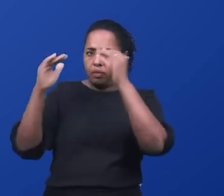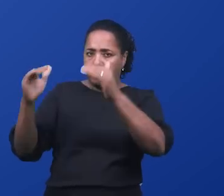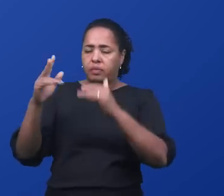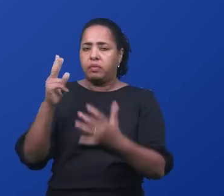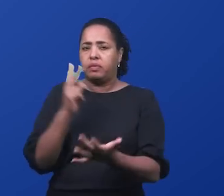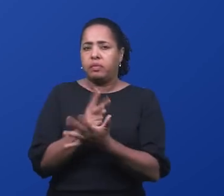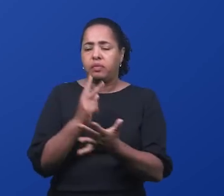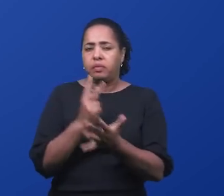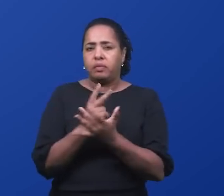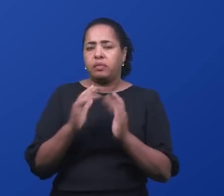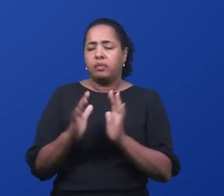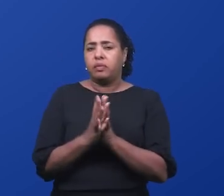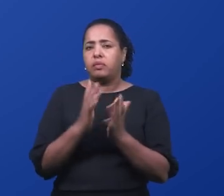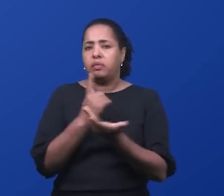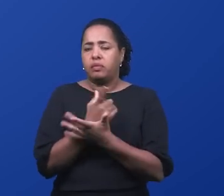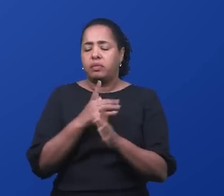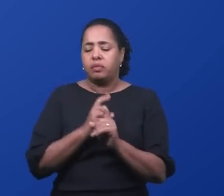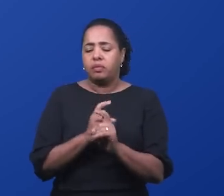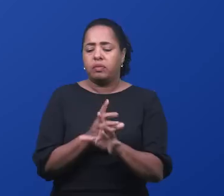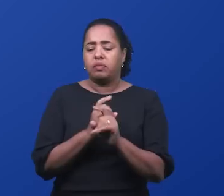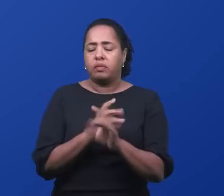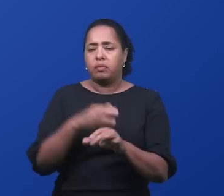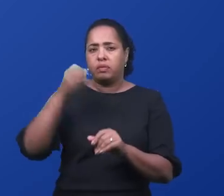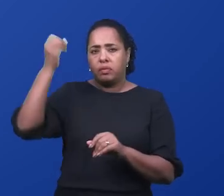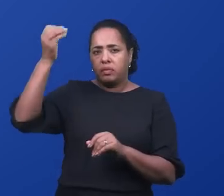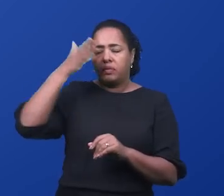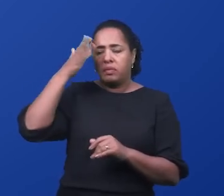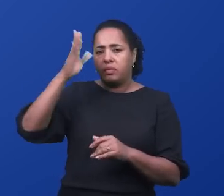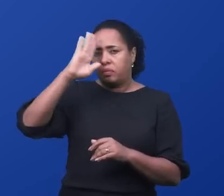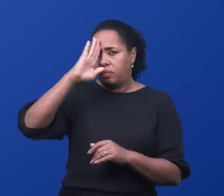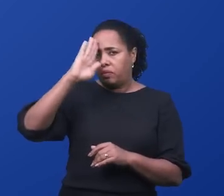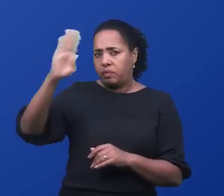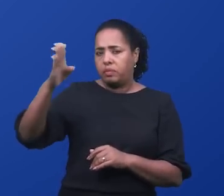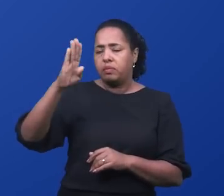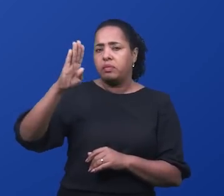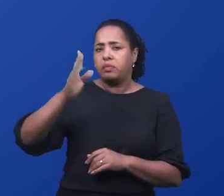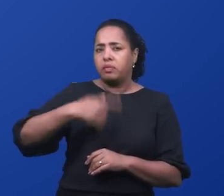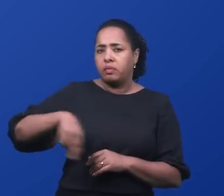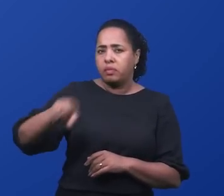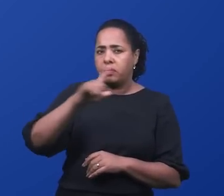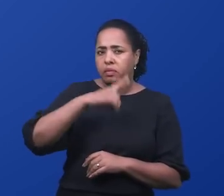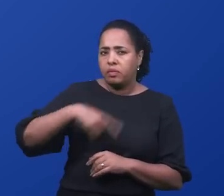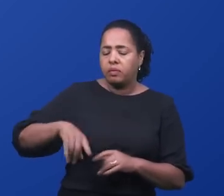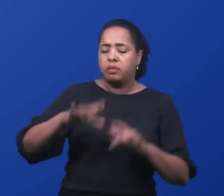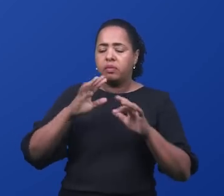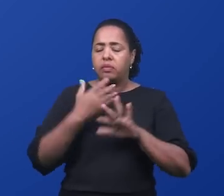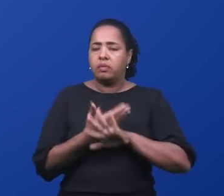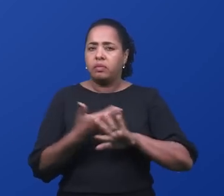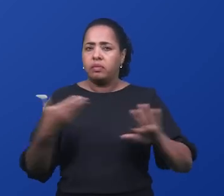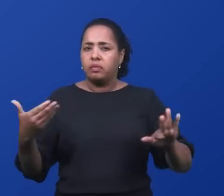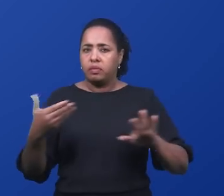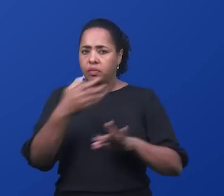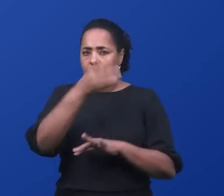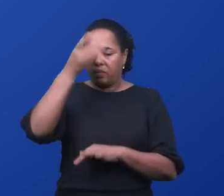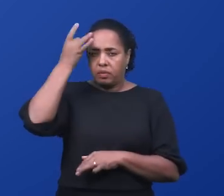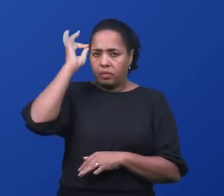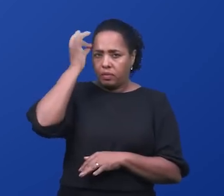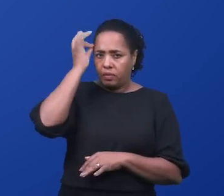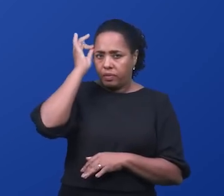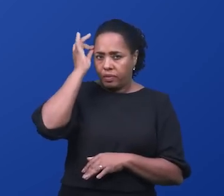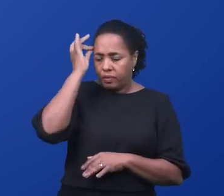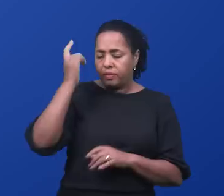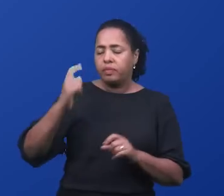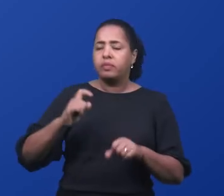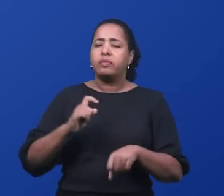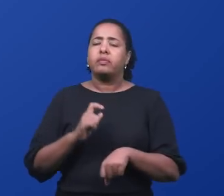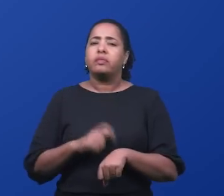Obedecendo sempre a palavra, a doutrina revelada e principalmente nós estarmos em santificação do Espírito, né? Ali